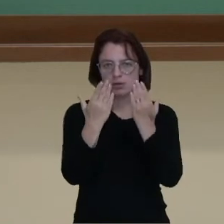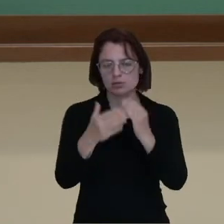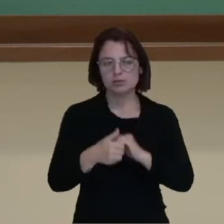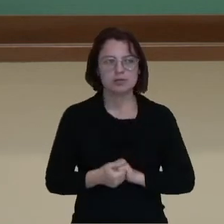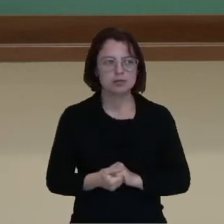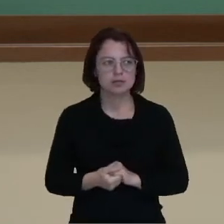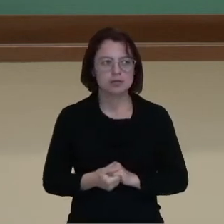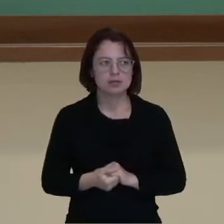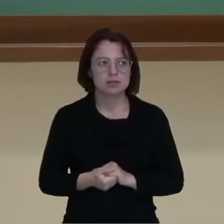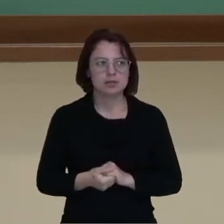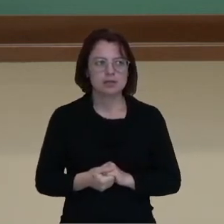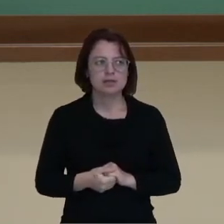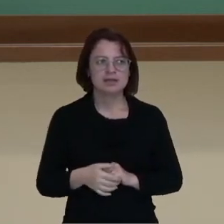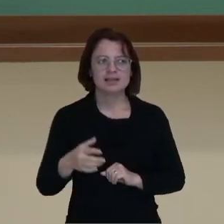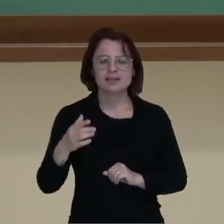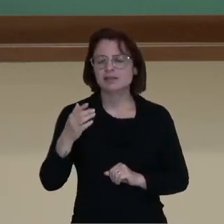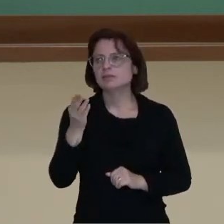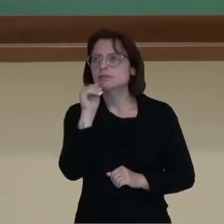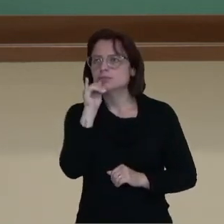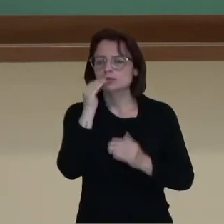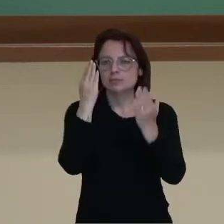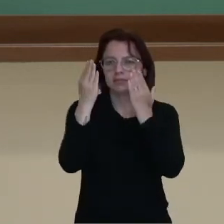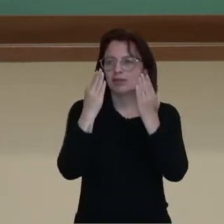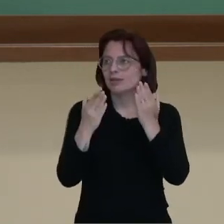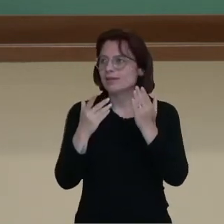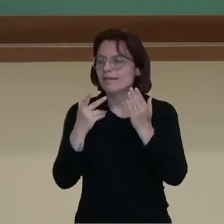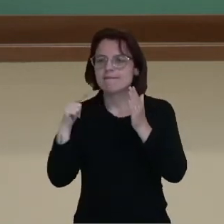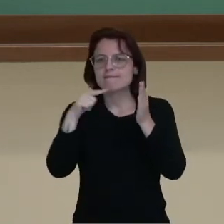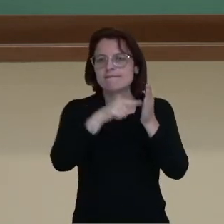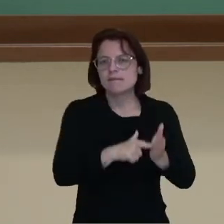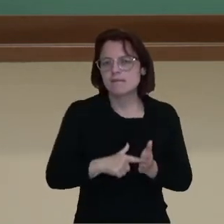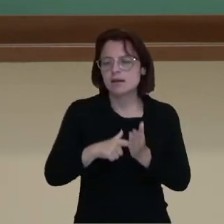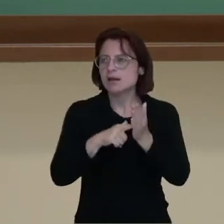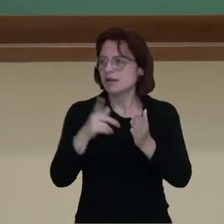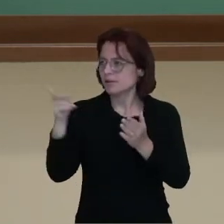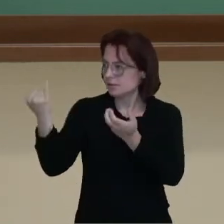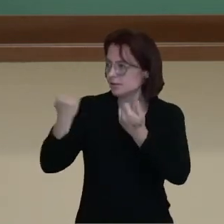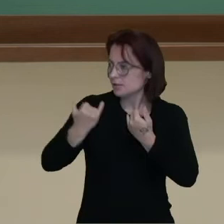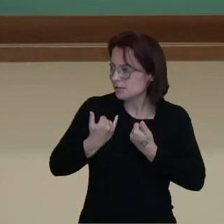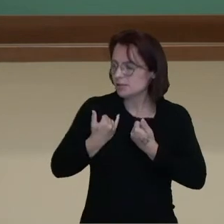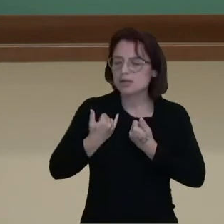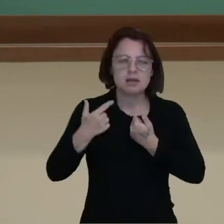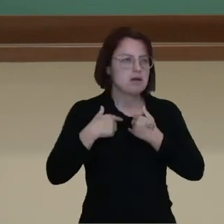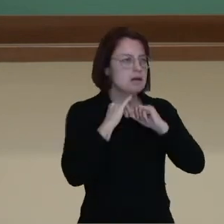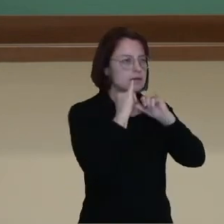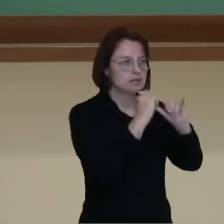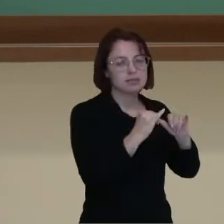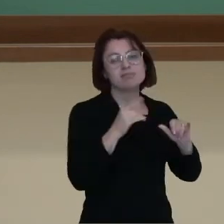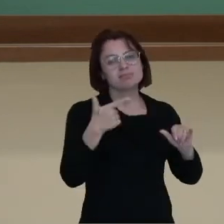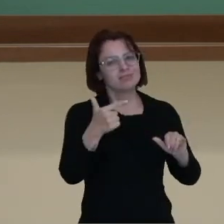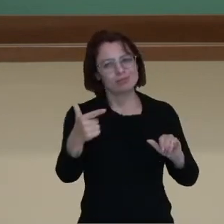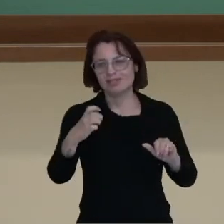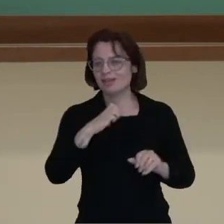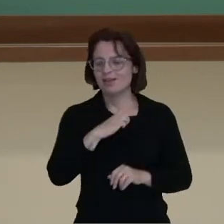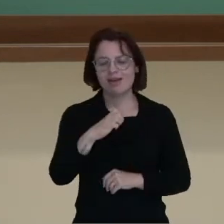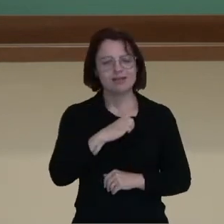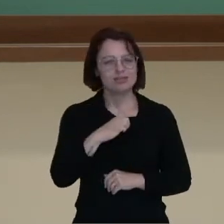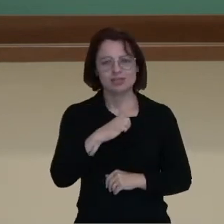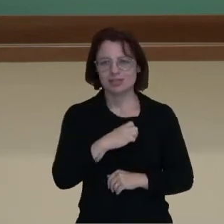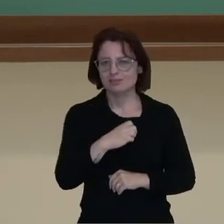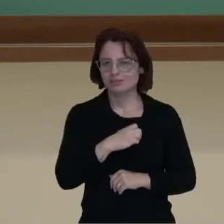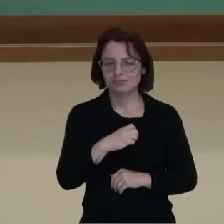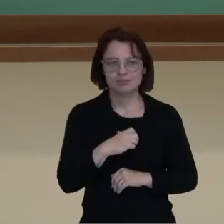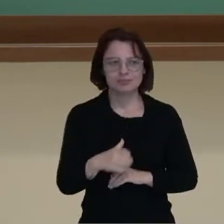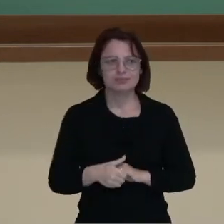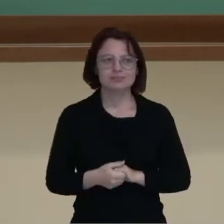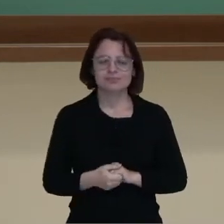por acaso o psicólogo falou, né, o que foi ouvido por um paciente, né, o que foi dito por um paciente,